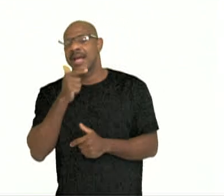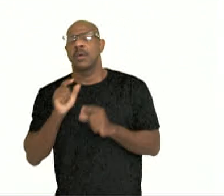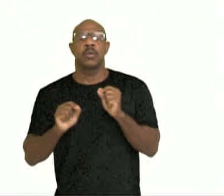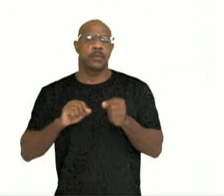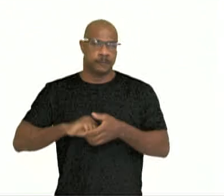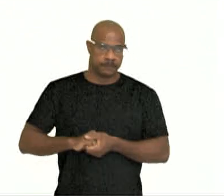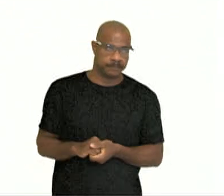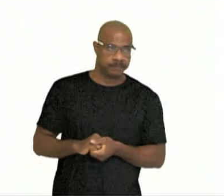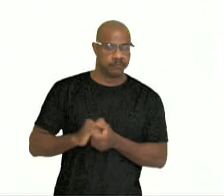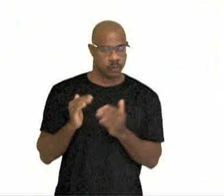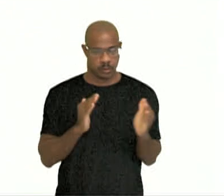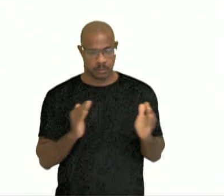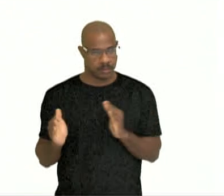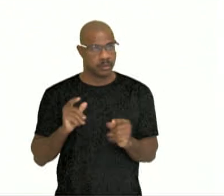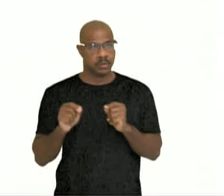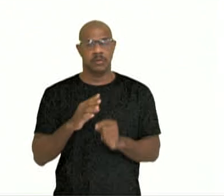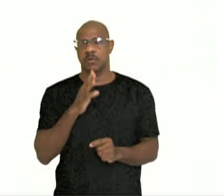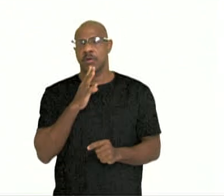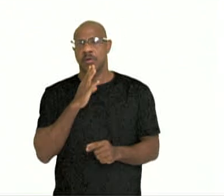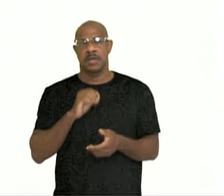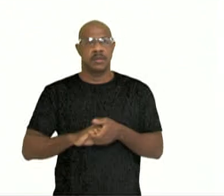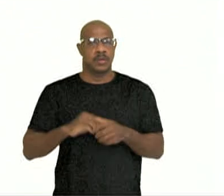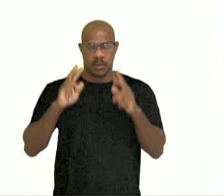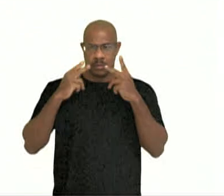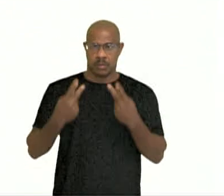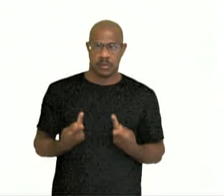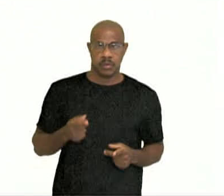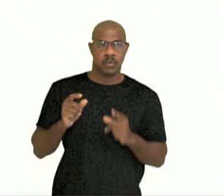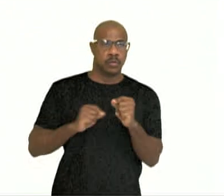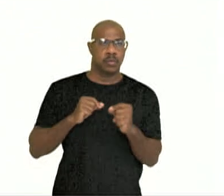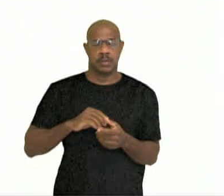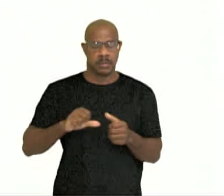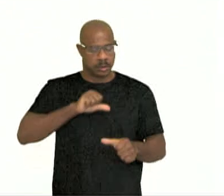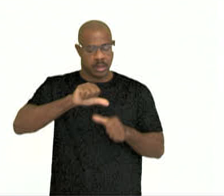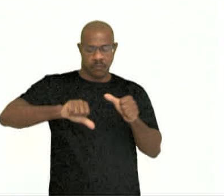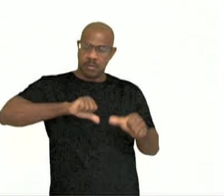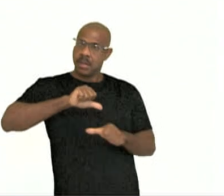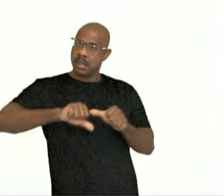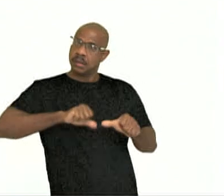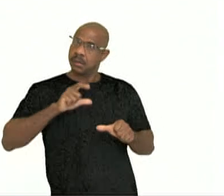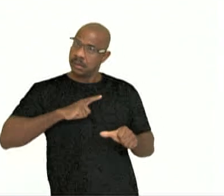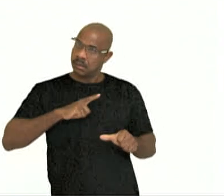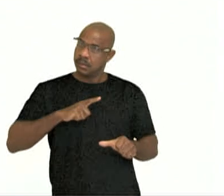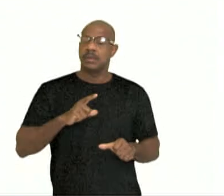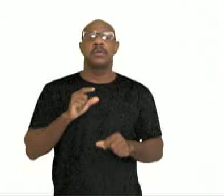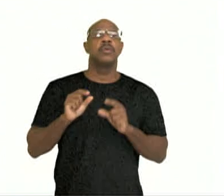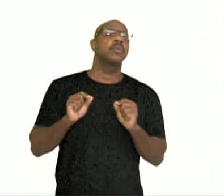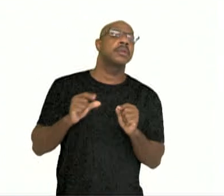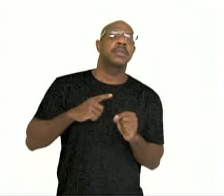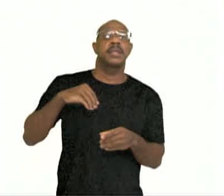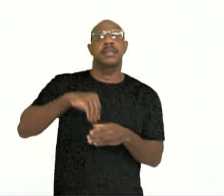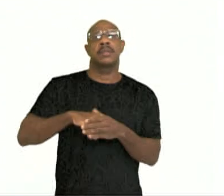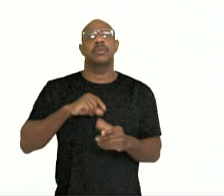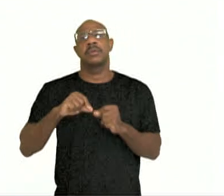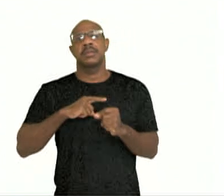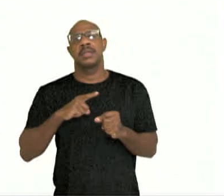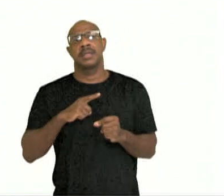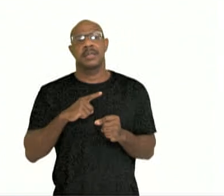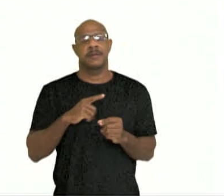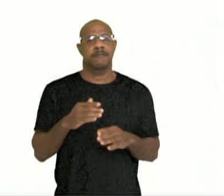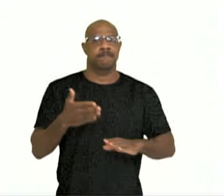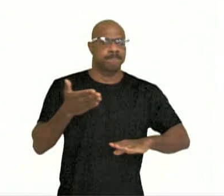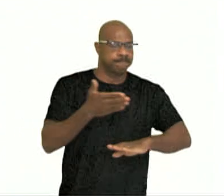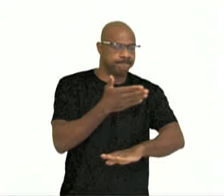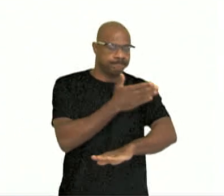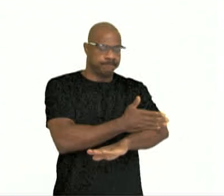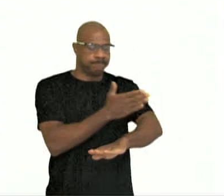Nessa época, conhecida como humanismo, o humanismo é uma transformação em que está saindo da Idade